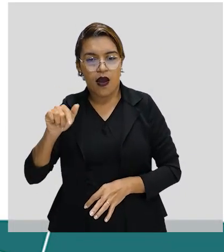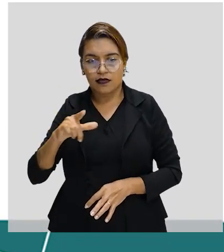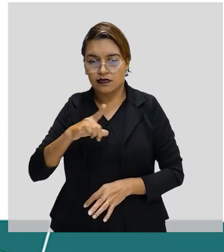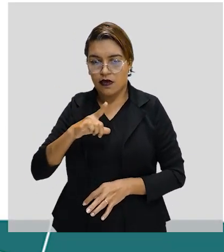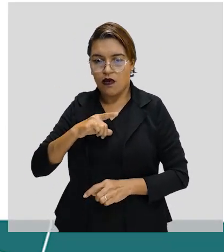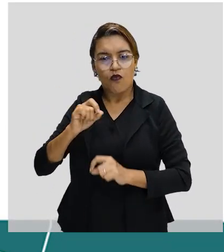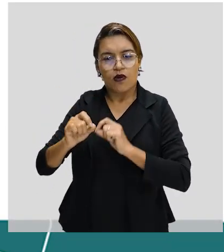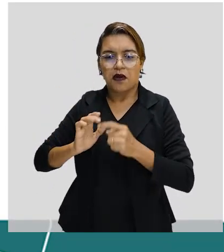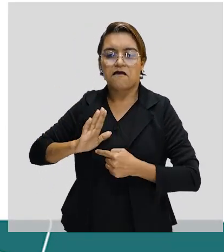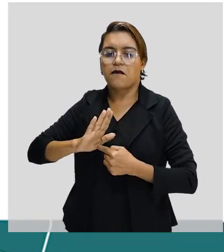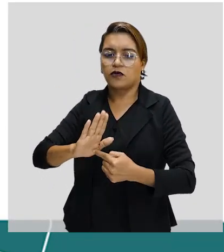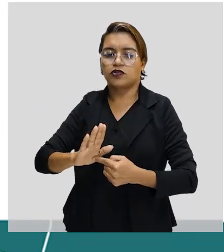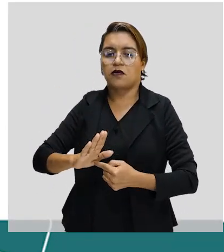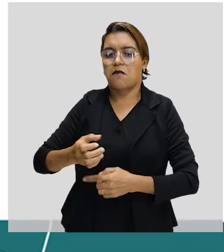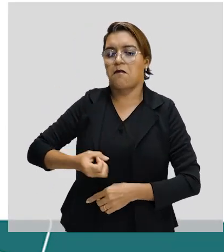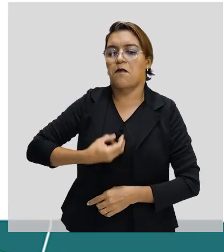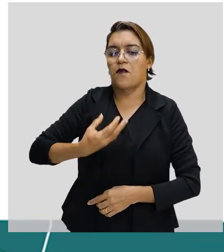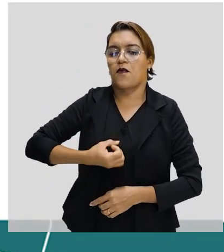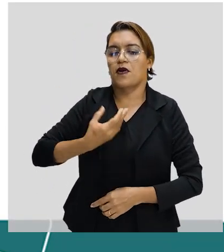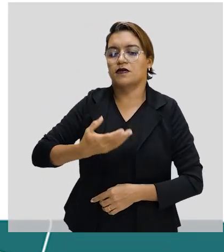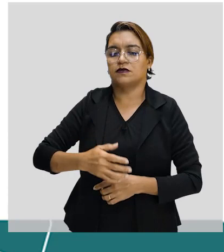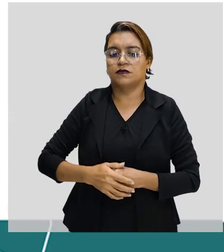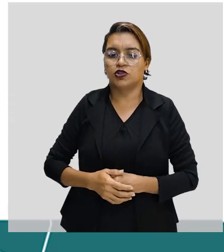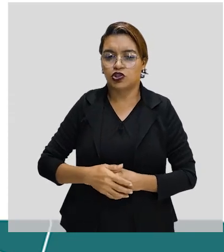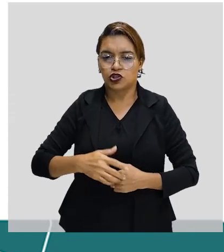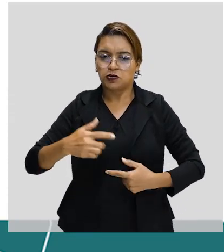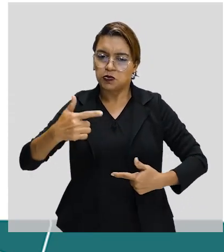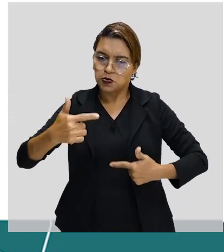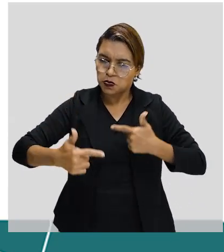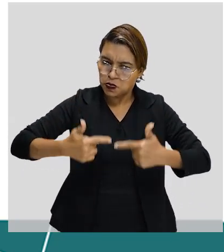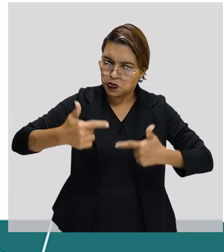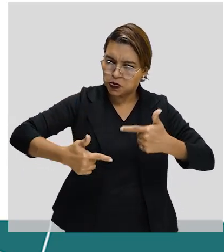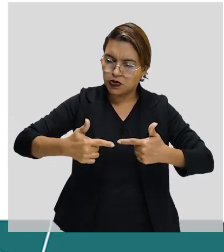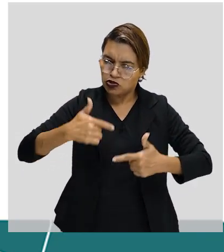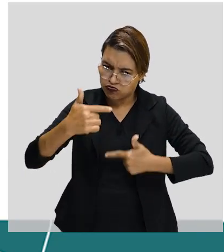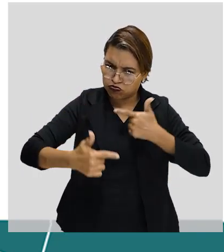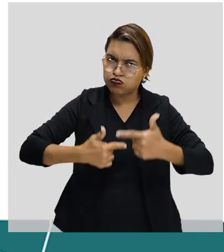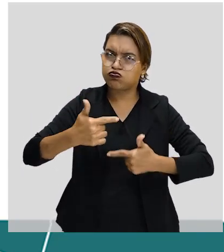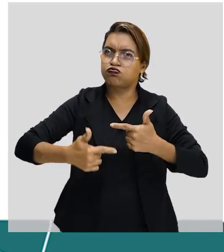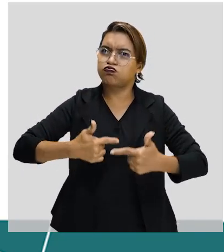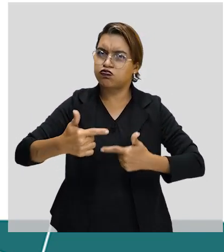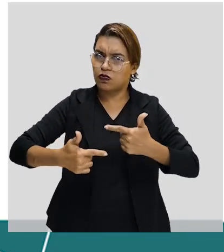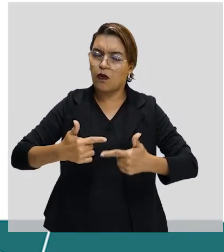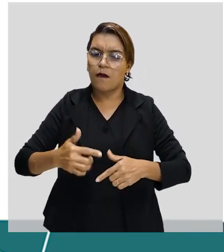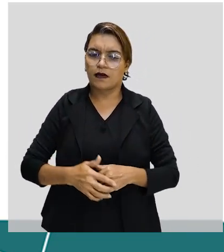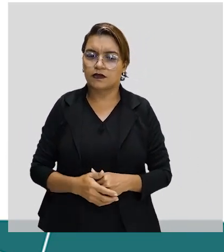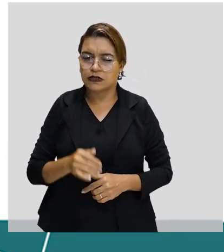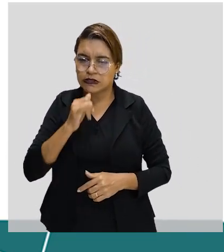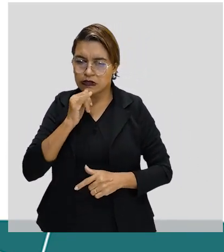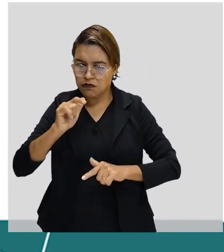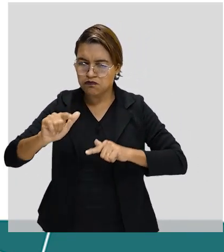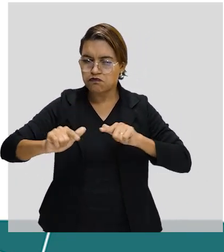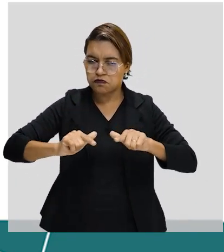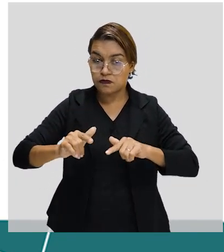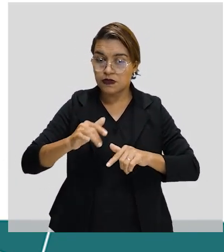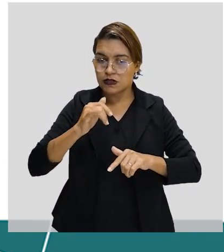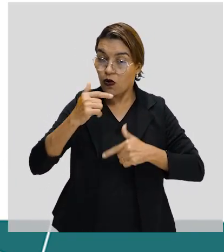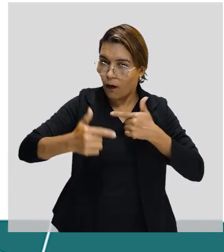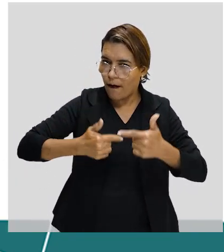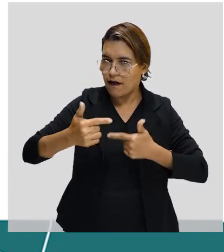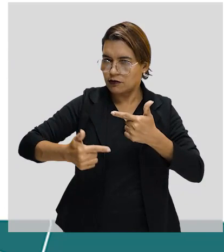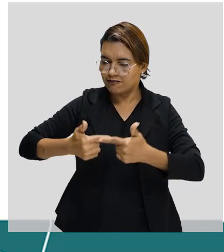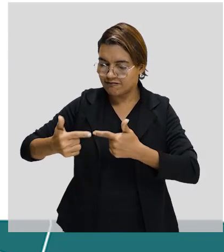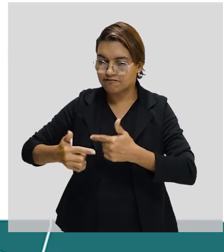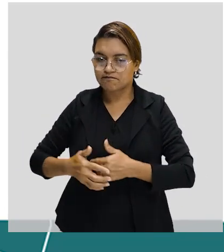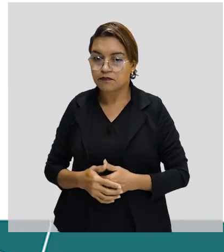tem uma poesia combatível não tá dizendo de combate mesmo tá Universal Telúrica na língua comum que nos